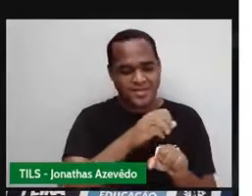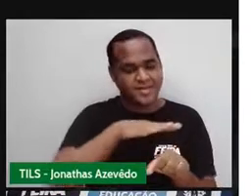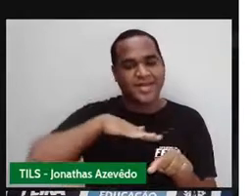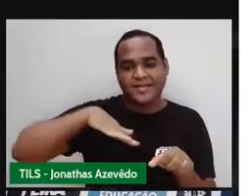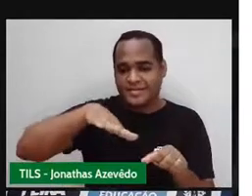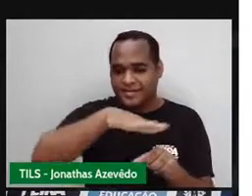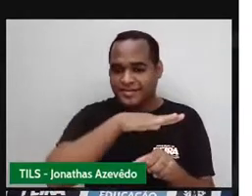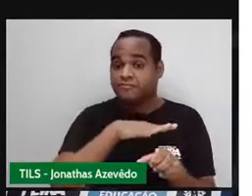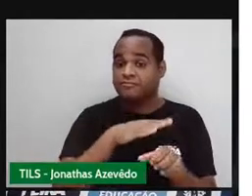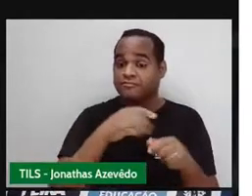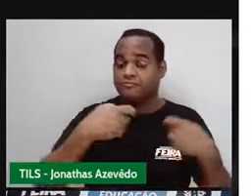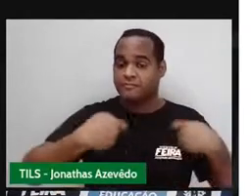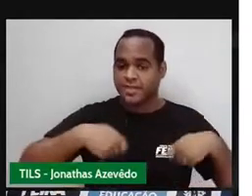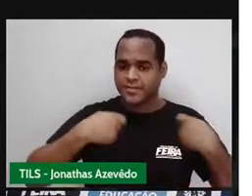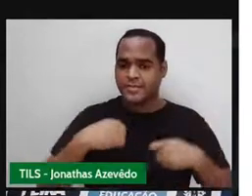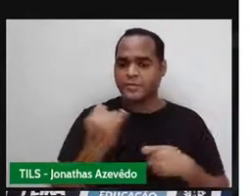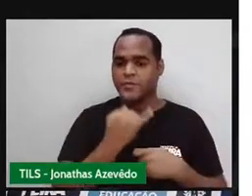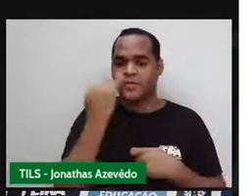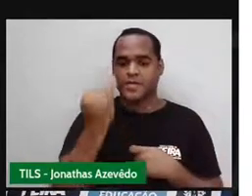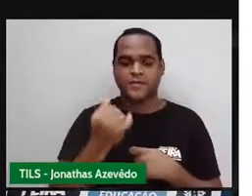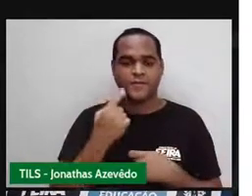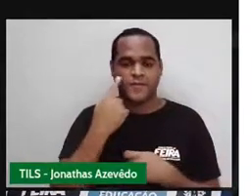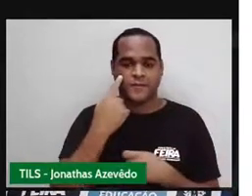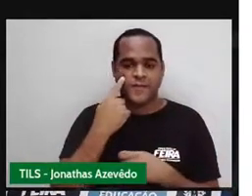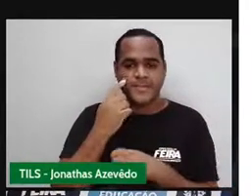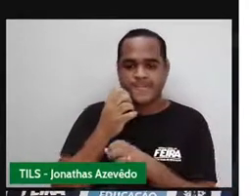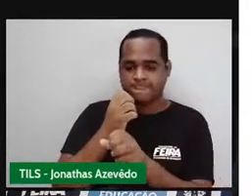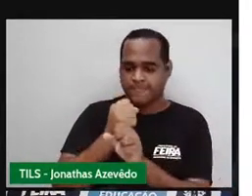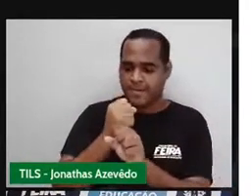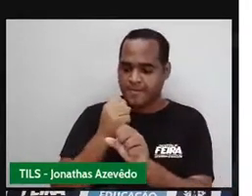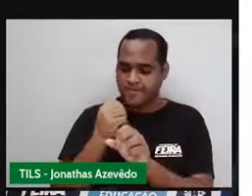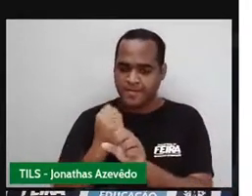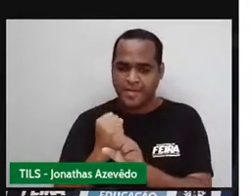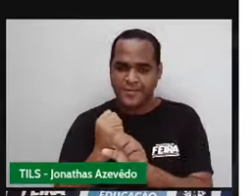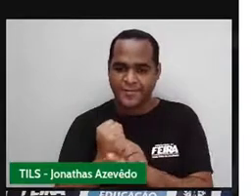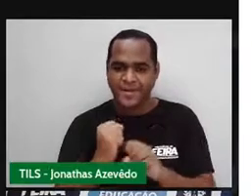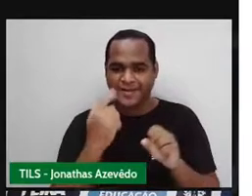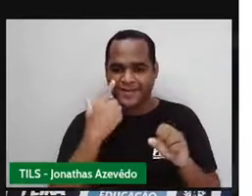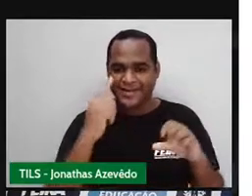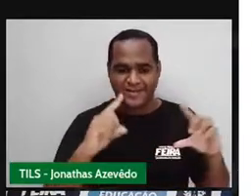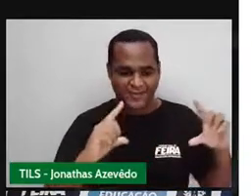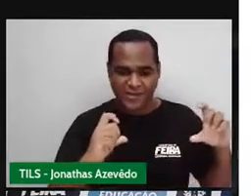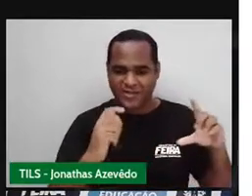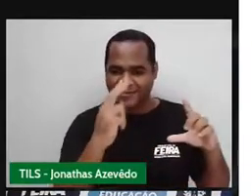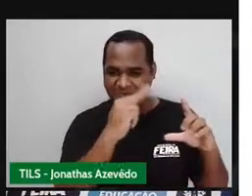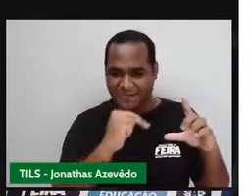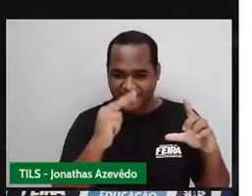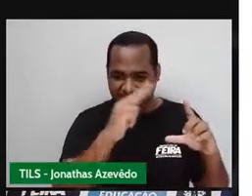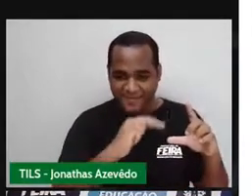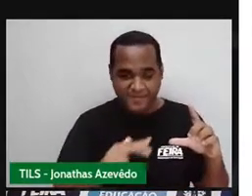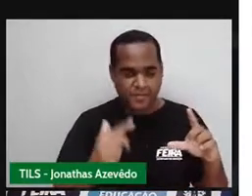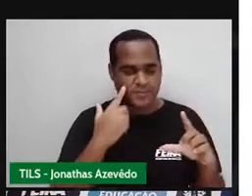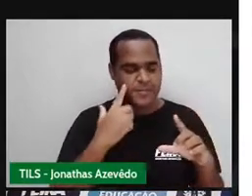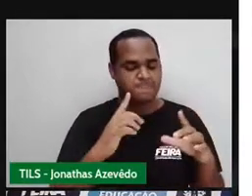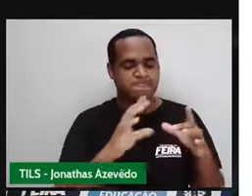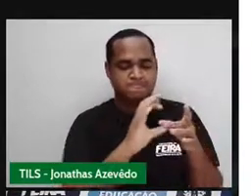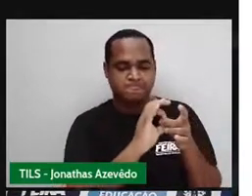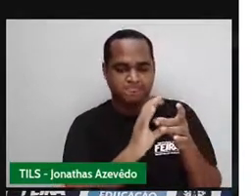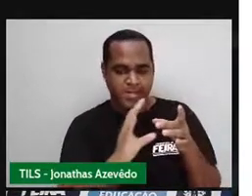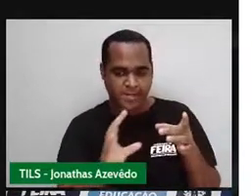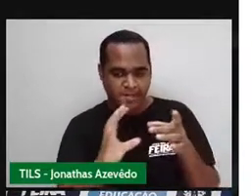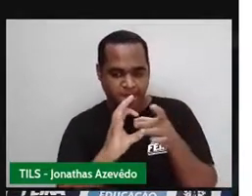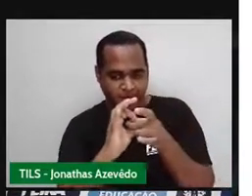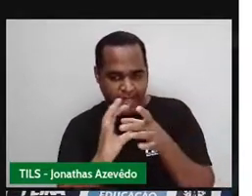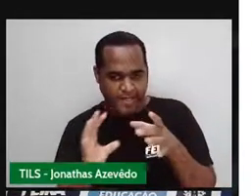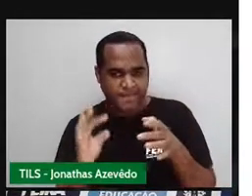de área que vai precisar que a gente faça decomposição de figuras Tá bom então é isso que a gente vai